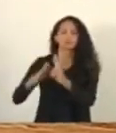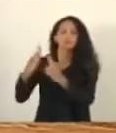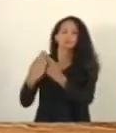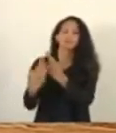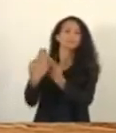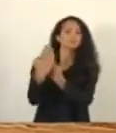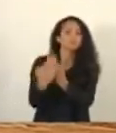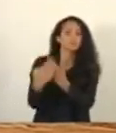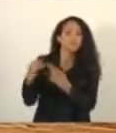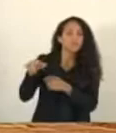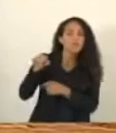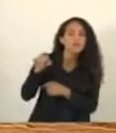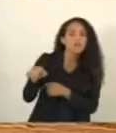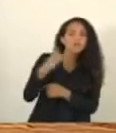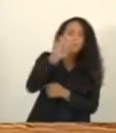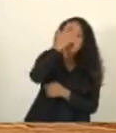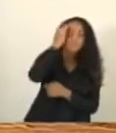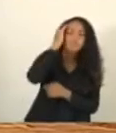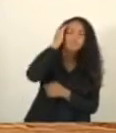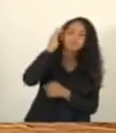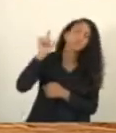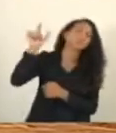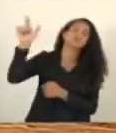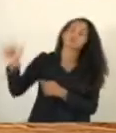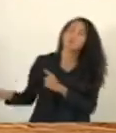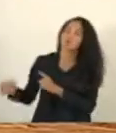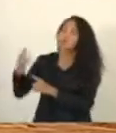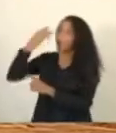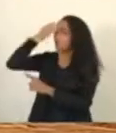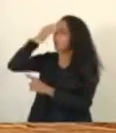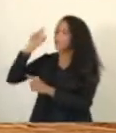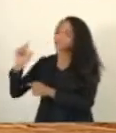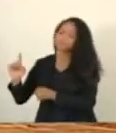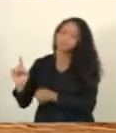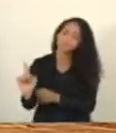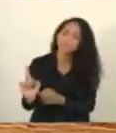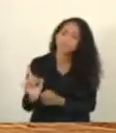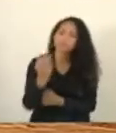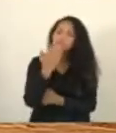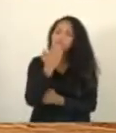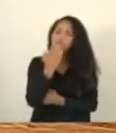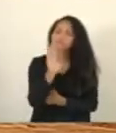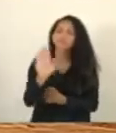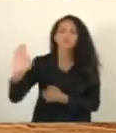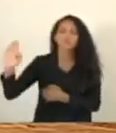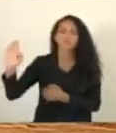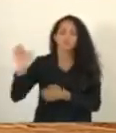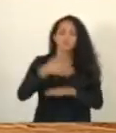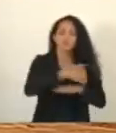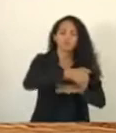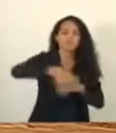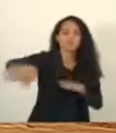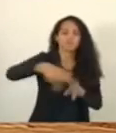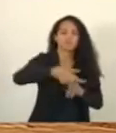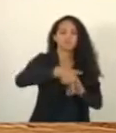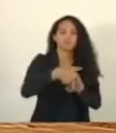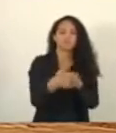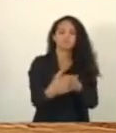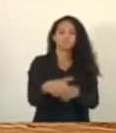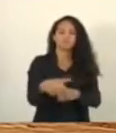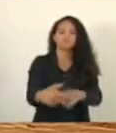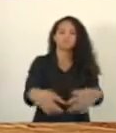uma promessa do governador para que esse trecho fosse reconstruído de forma adequada,